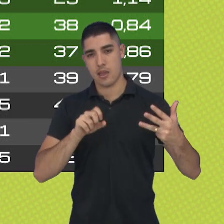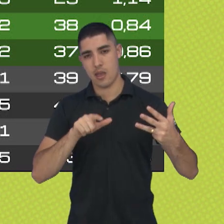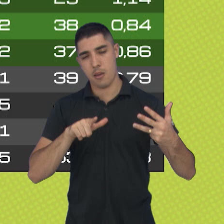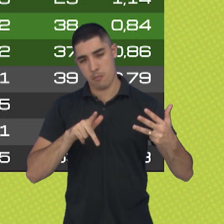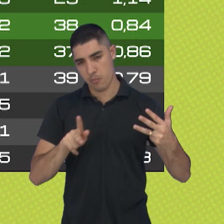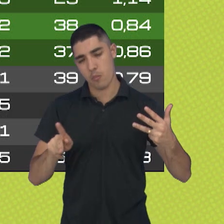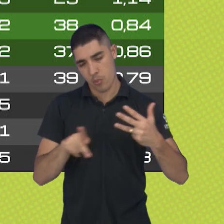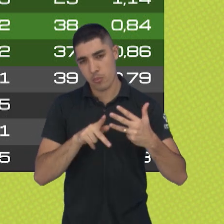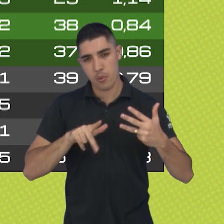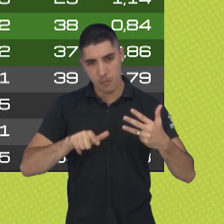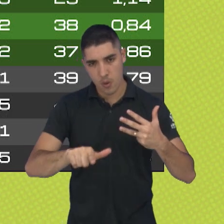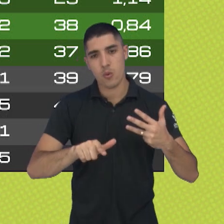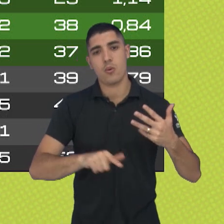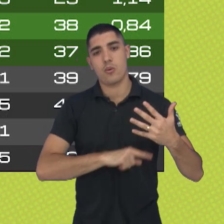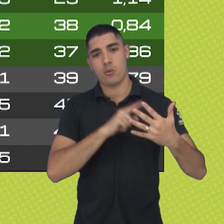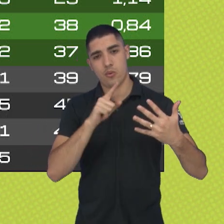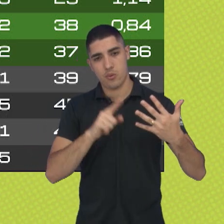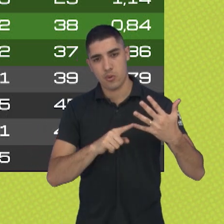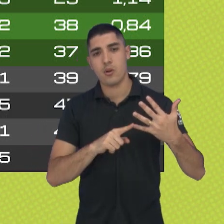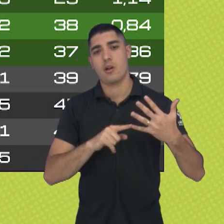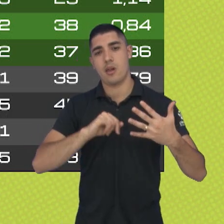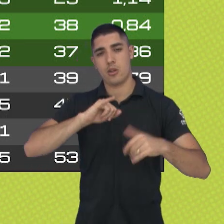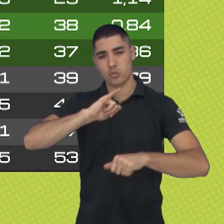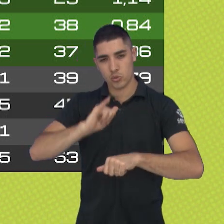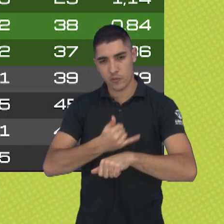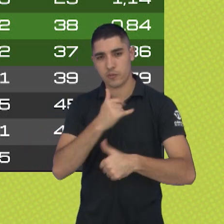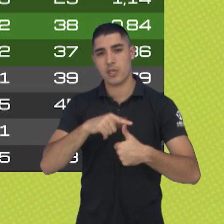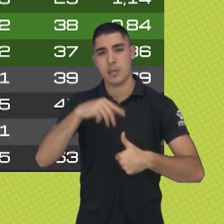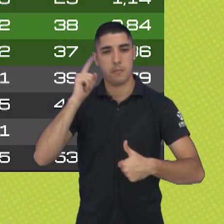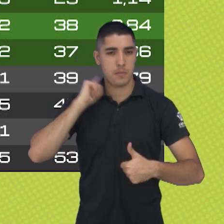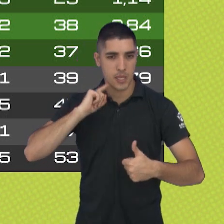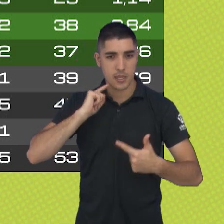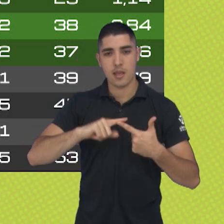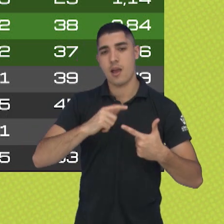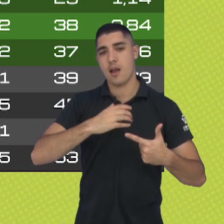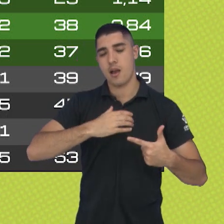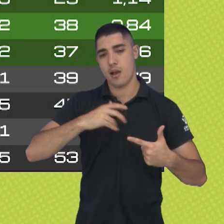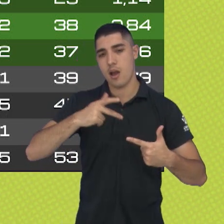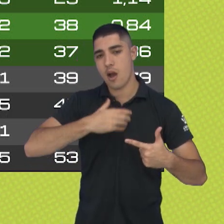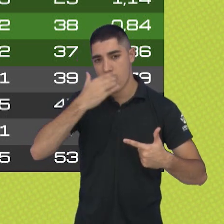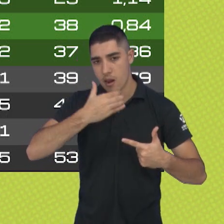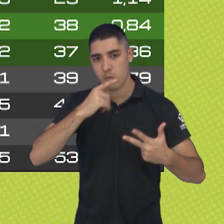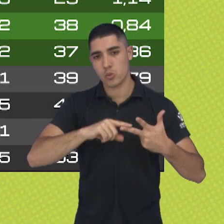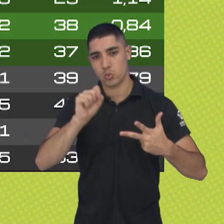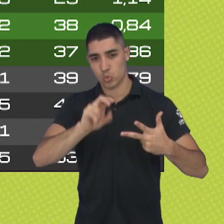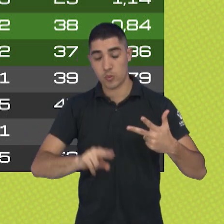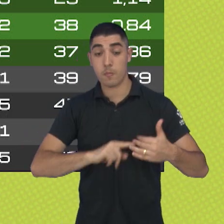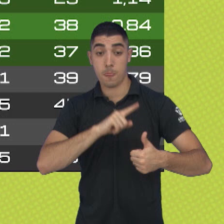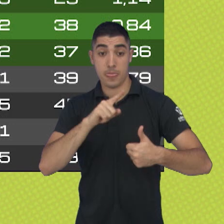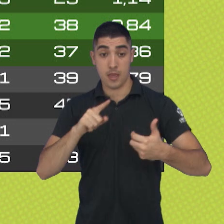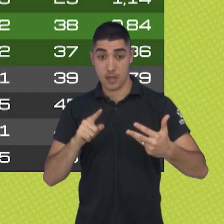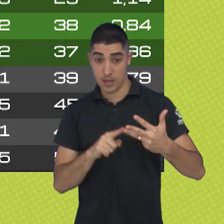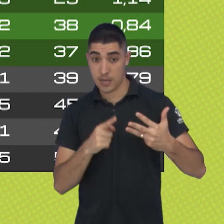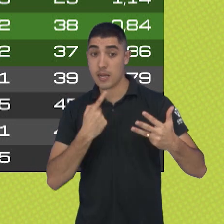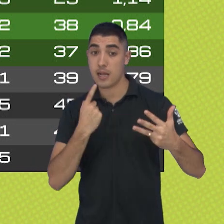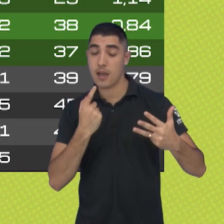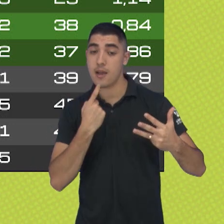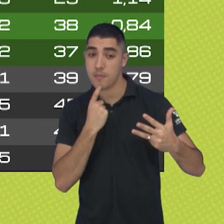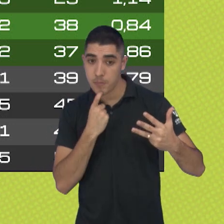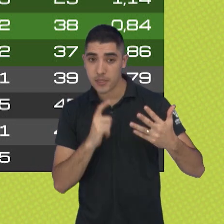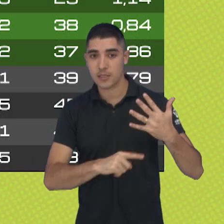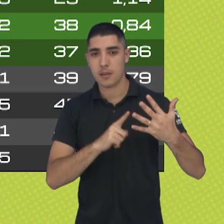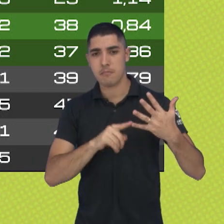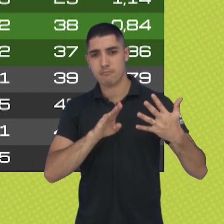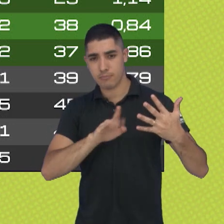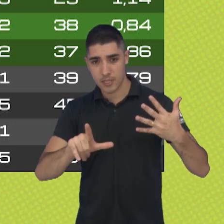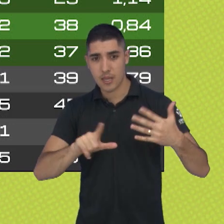Minas, Araguari e Suzano. Fora da zona de classificação, Campinas, Blumenau, Monte Carmelo, que é o próximo adversário do São José, e o América. Não vai